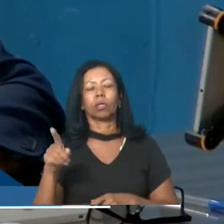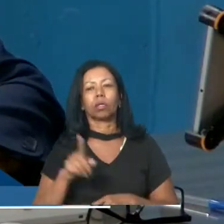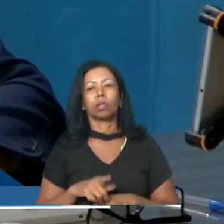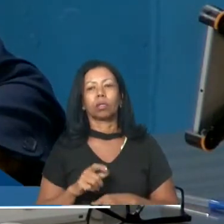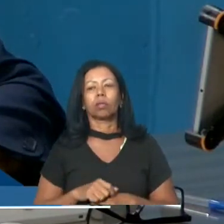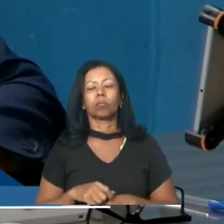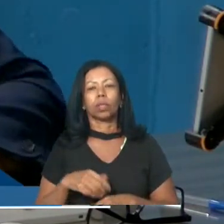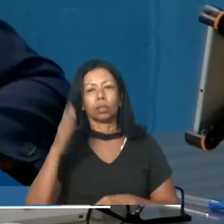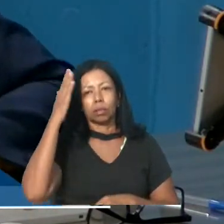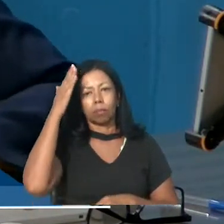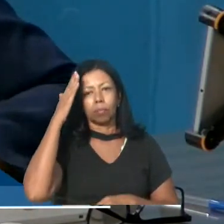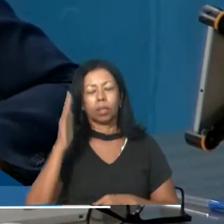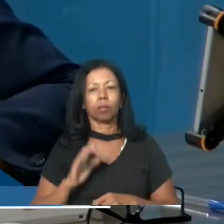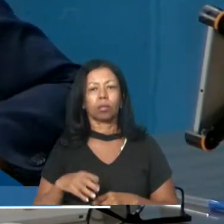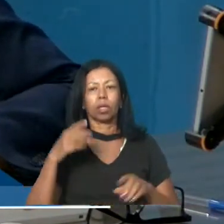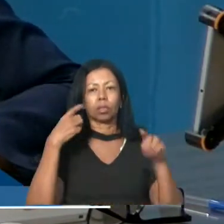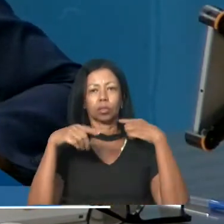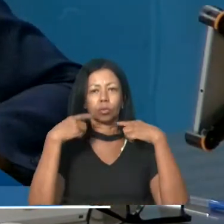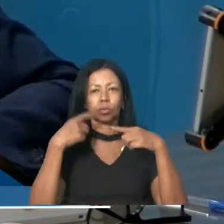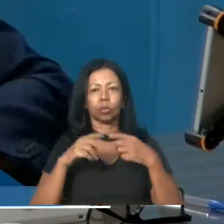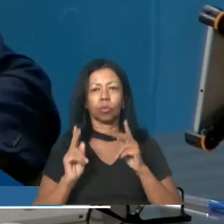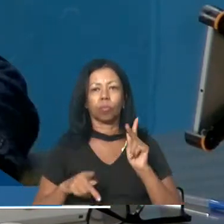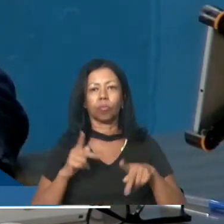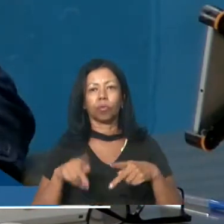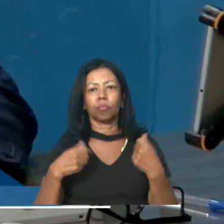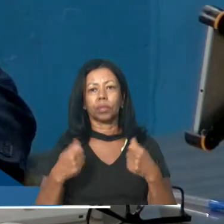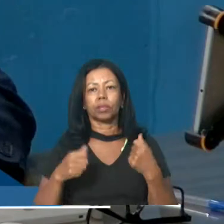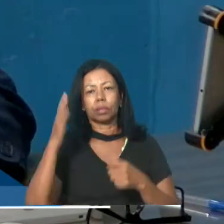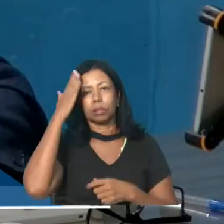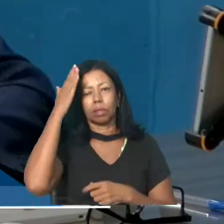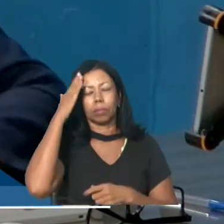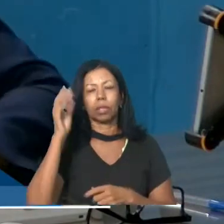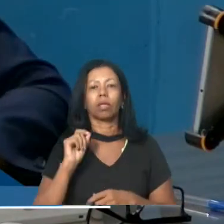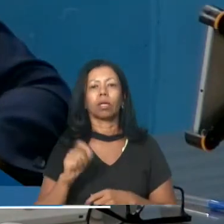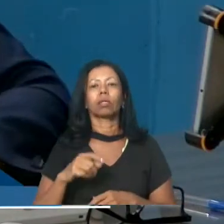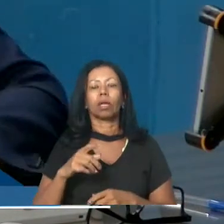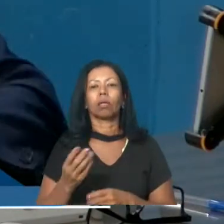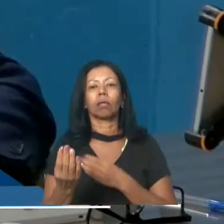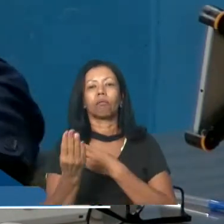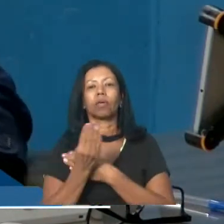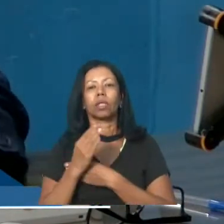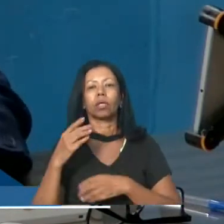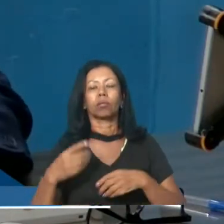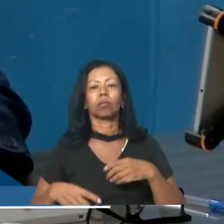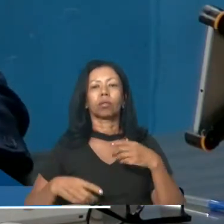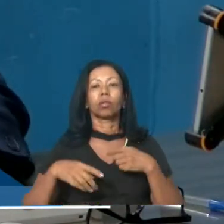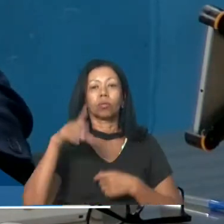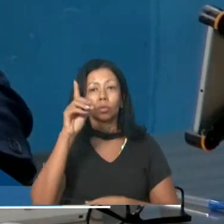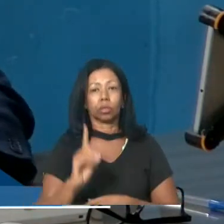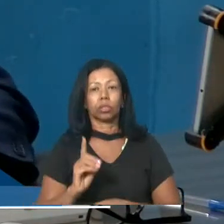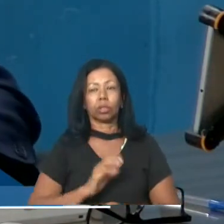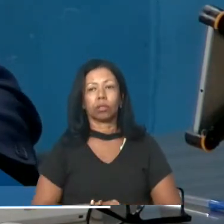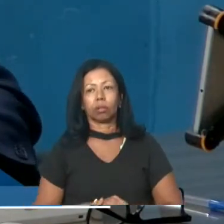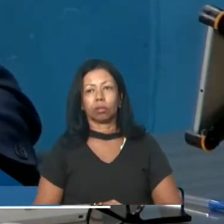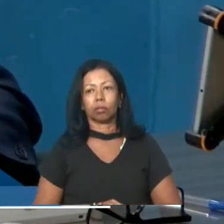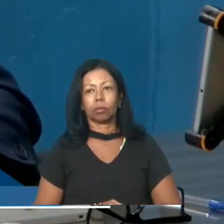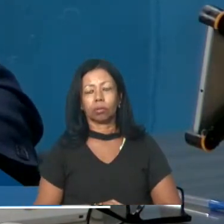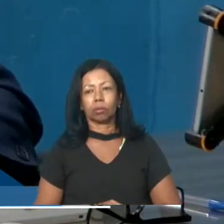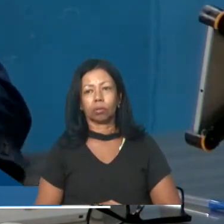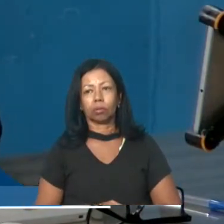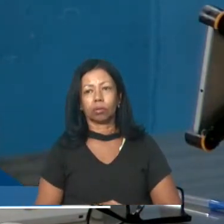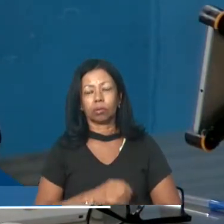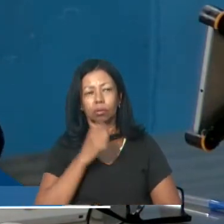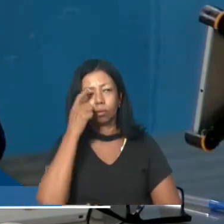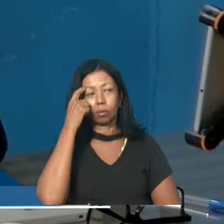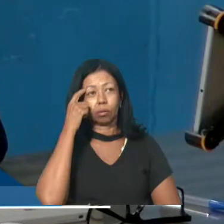que é discutido. O povo precisa saber quem está defendendo os direitos, quem está defendendo a política pública no município. Então, eu